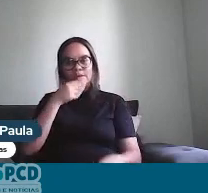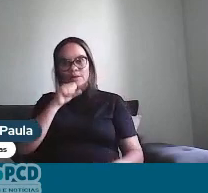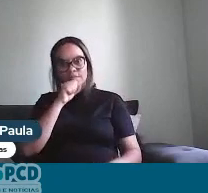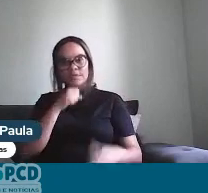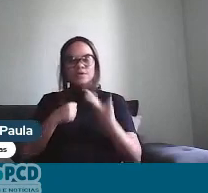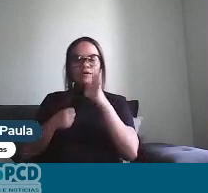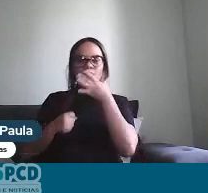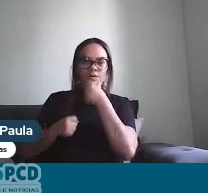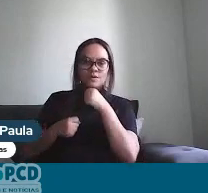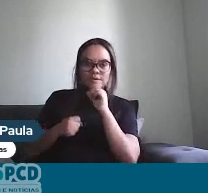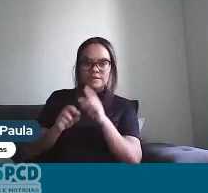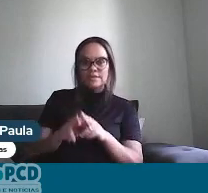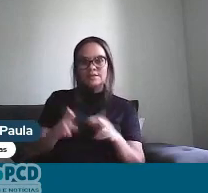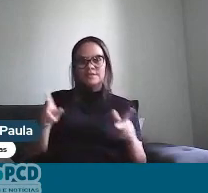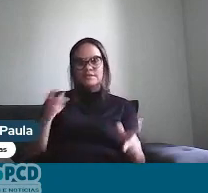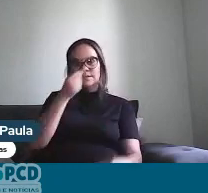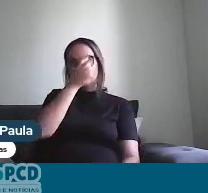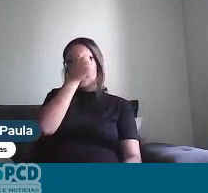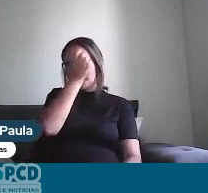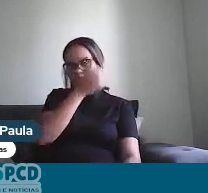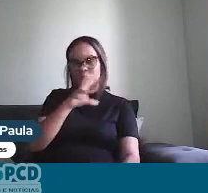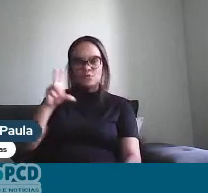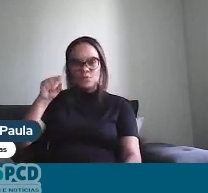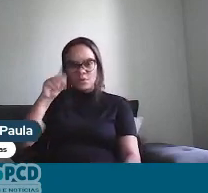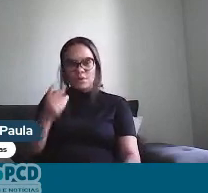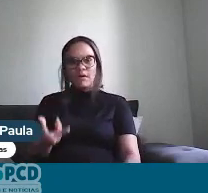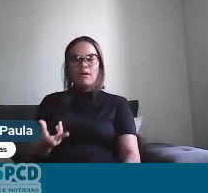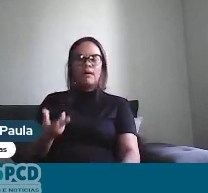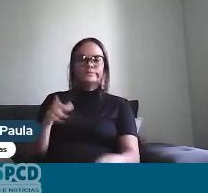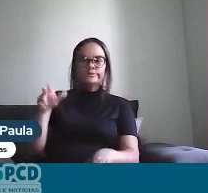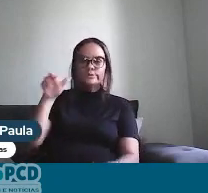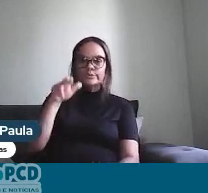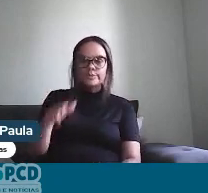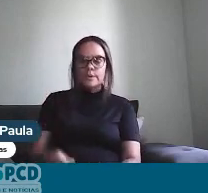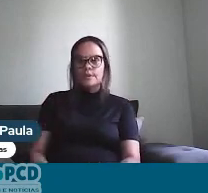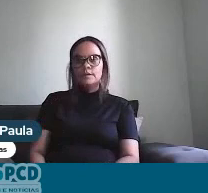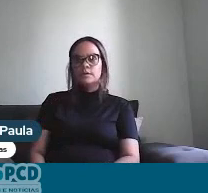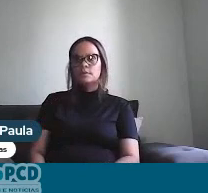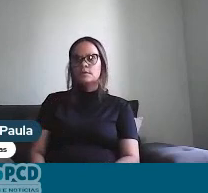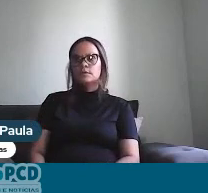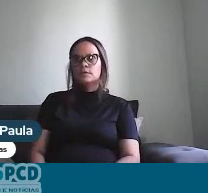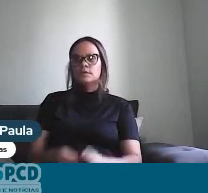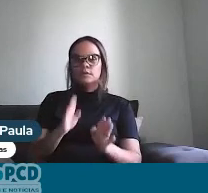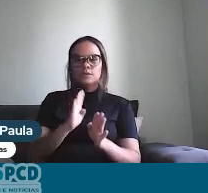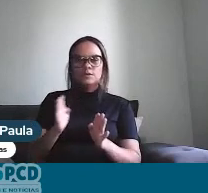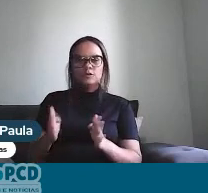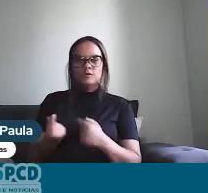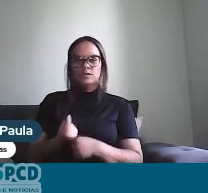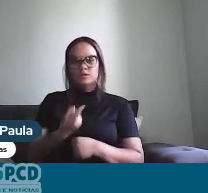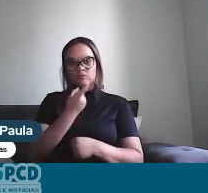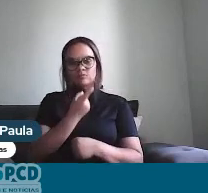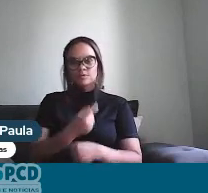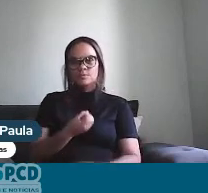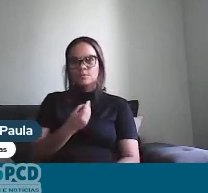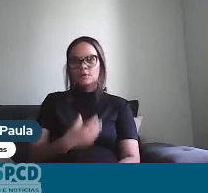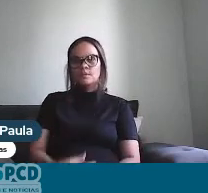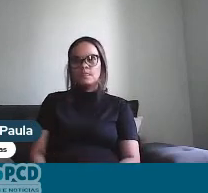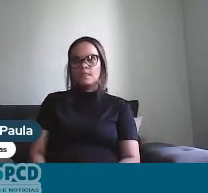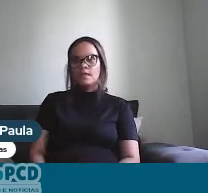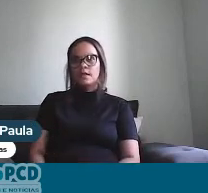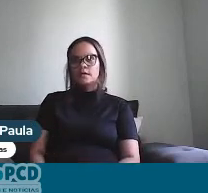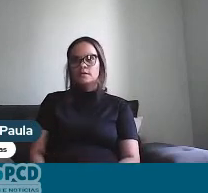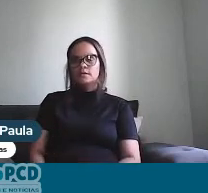a mãe lida diferente do pai, que lida diferente da avó, que lida diferente do irmão. E esse processo individual é muito bacana também, que é